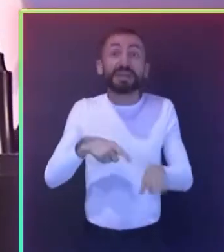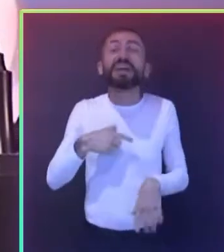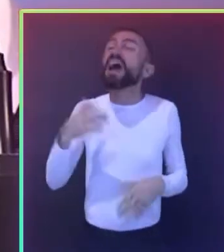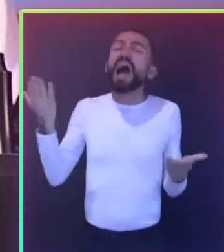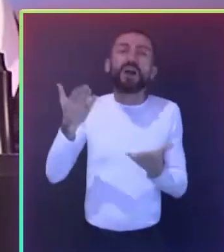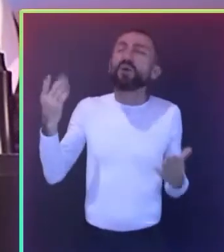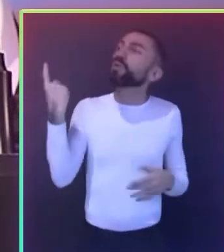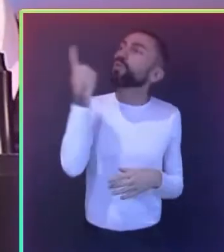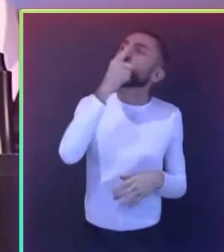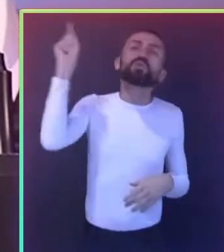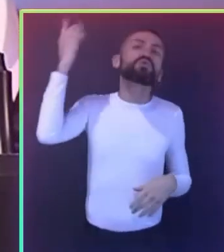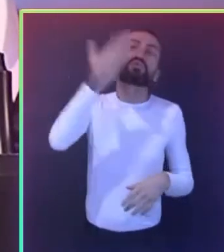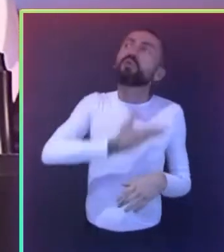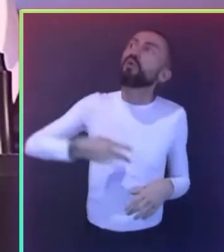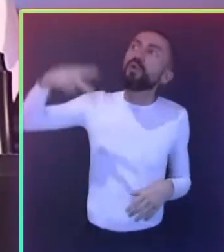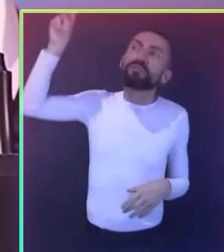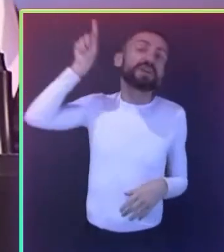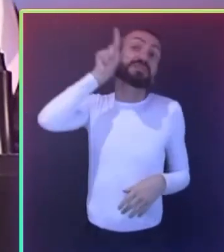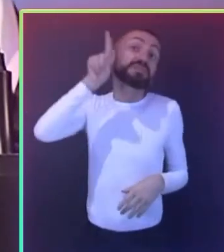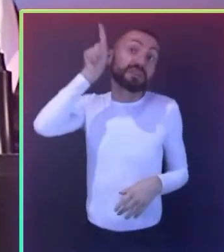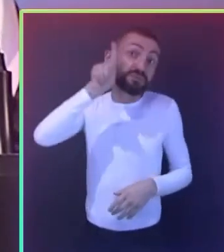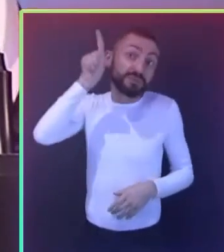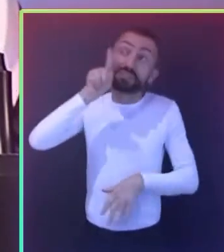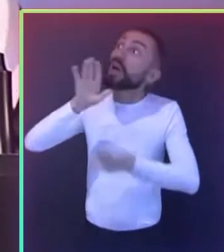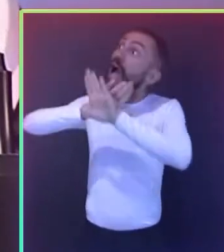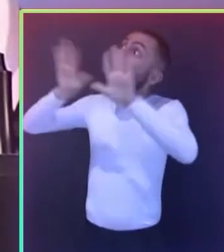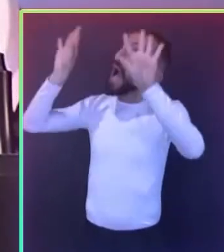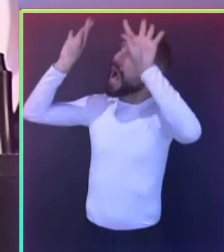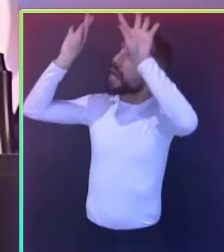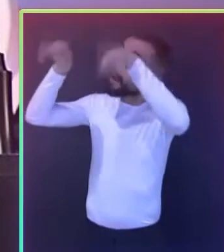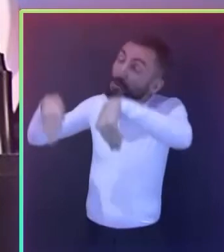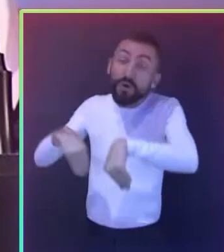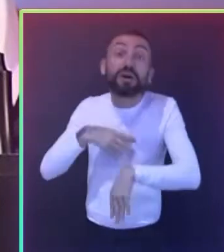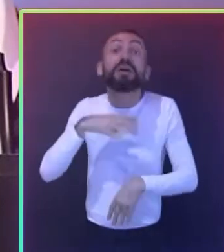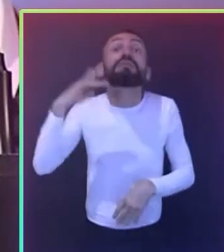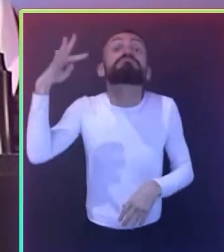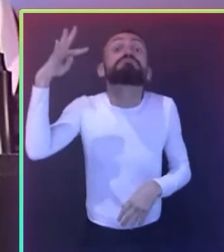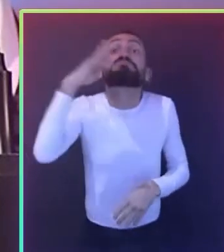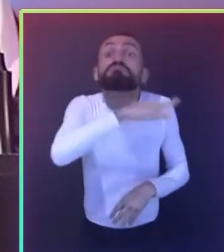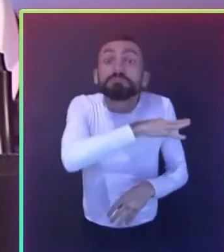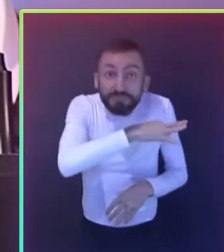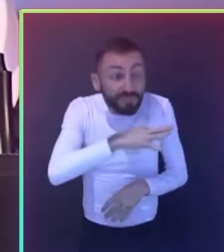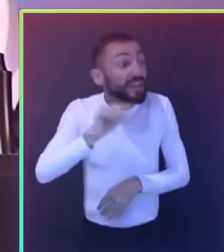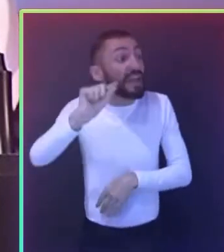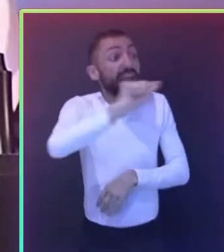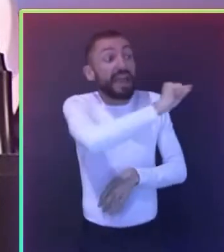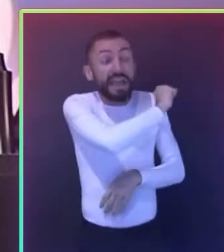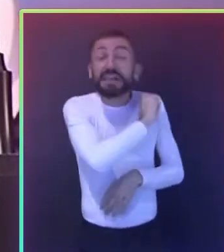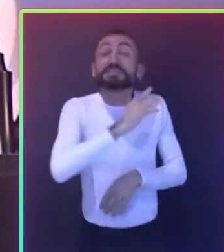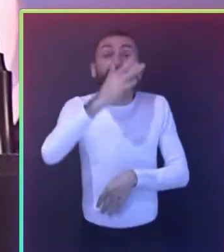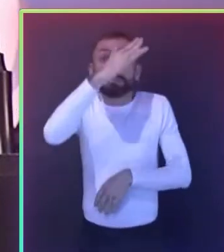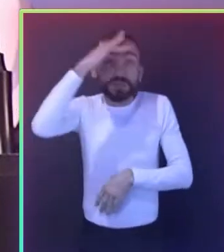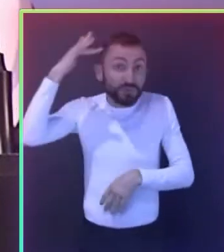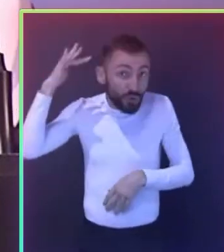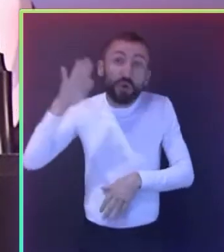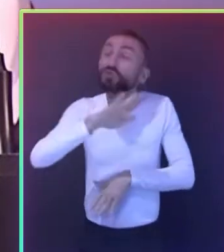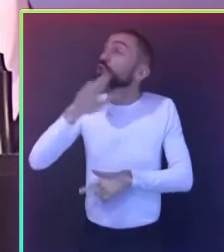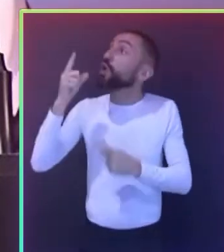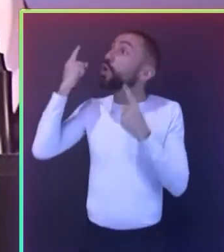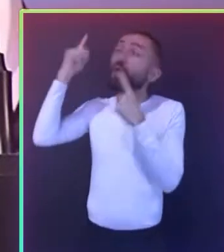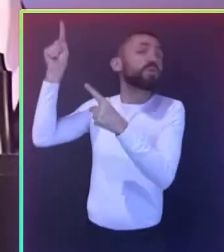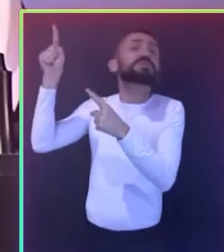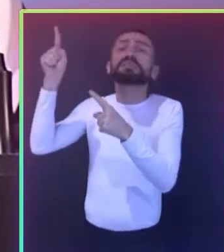governo americano e mostra que a América projetava seu mandatário seguidores fanáticos não era América